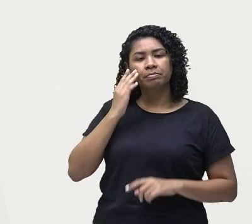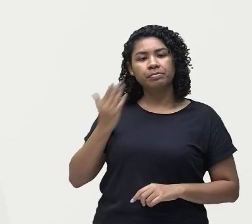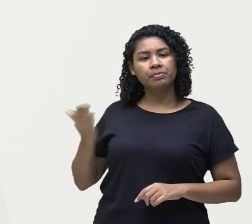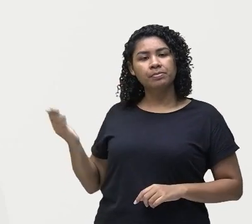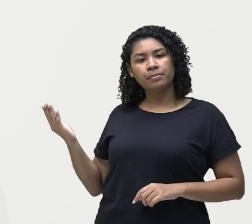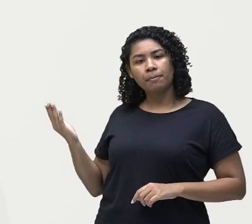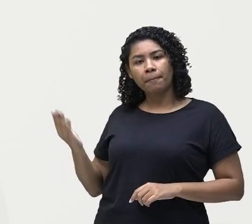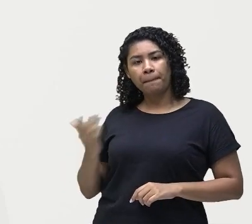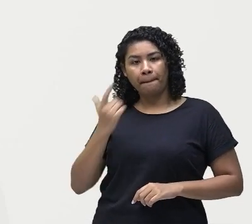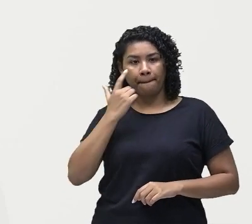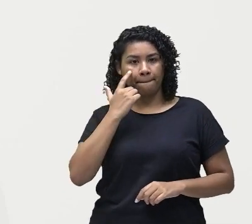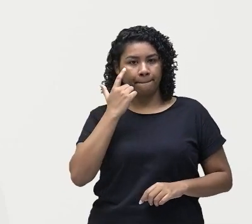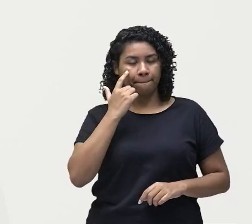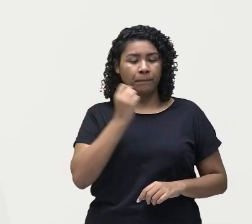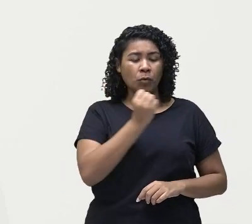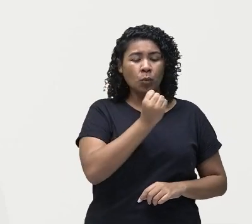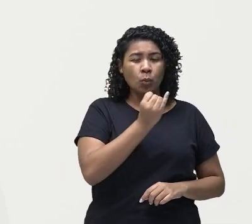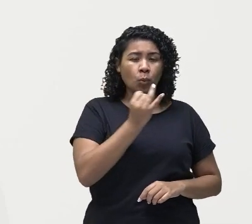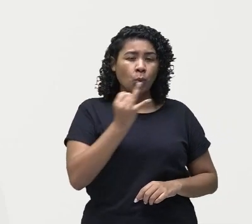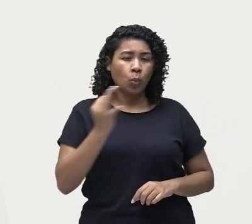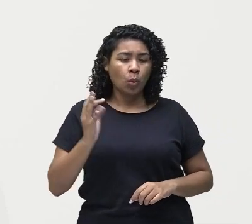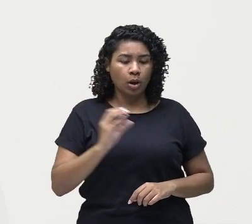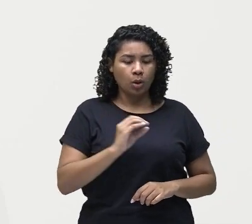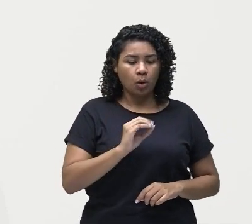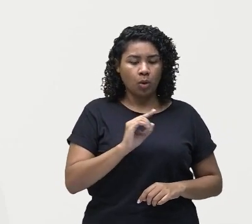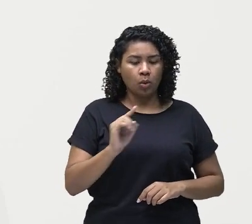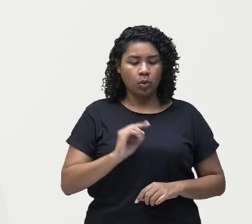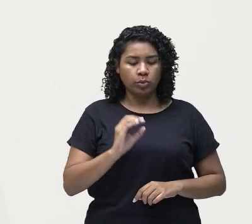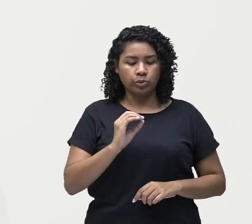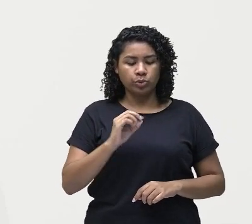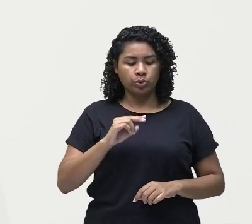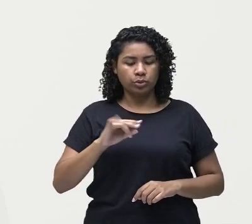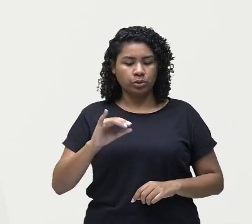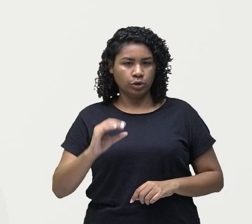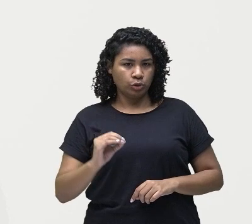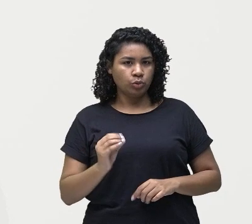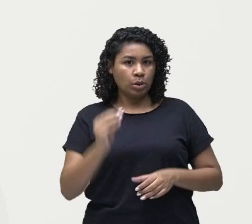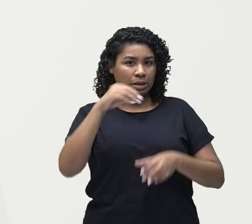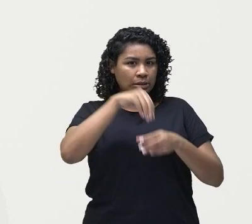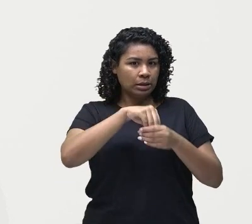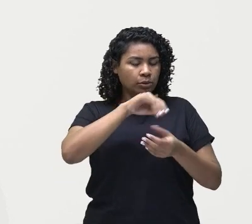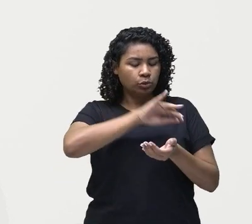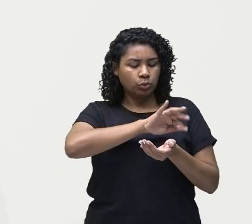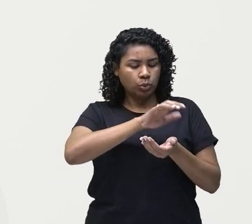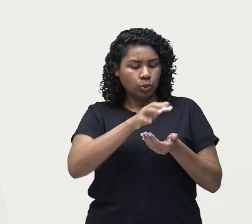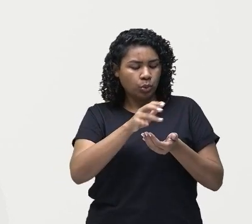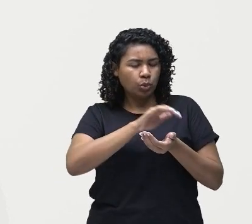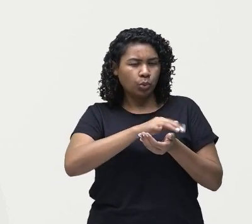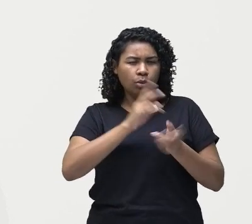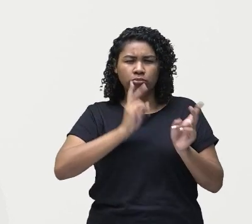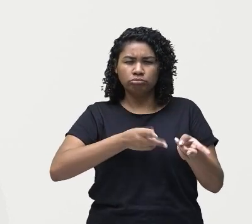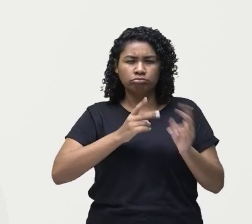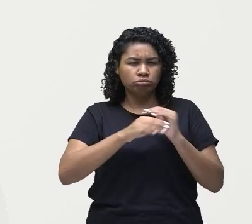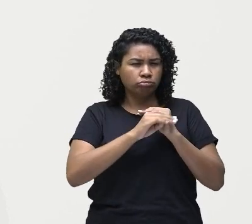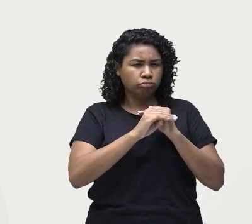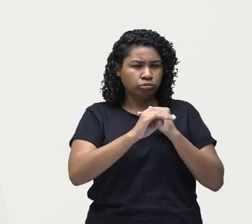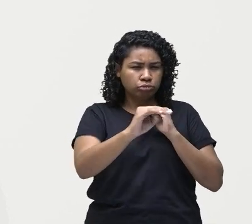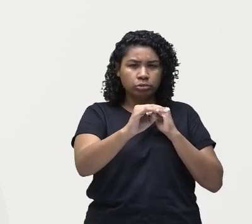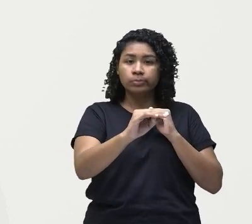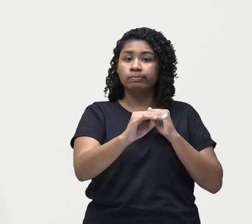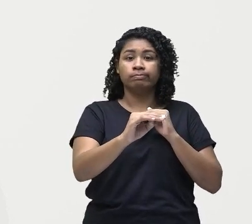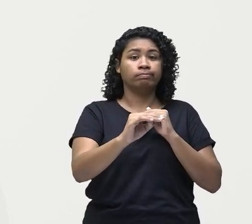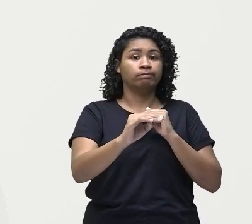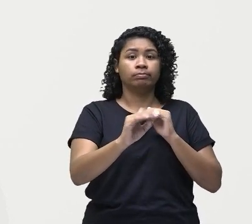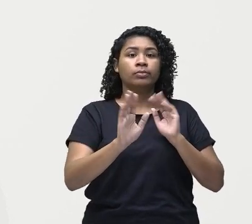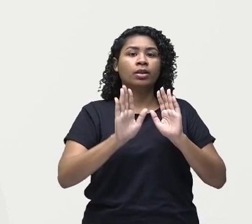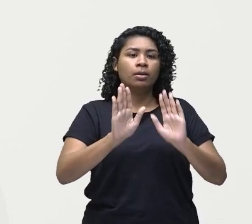A quantidade de ozônio na estratosfera não é constante, mas ela é